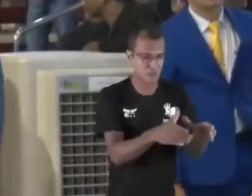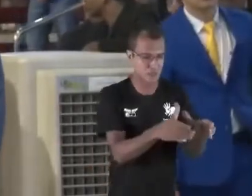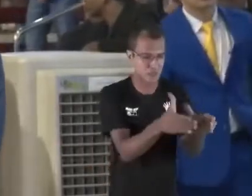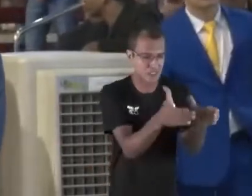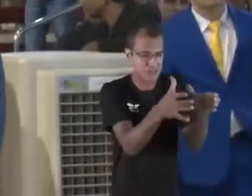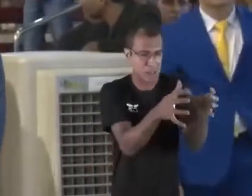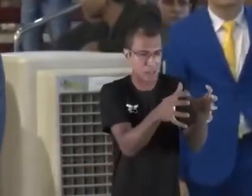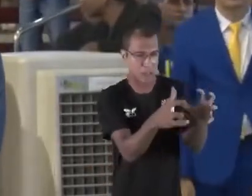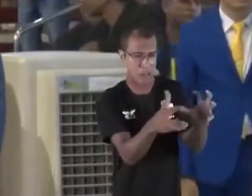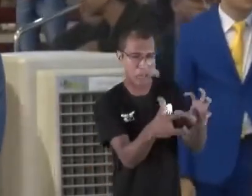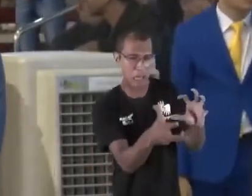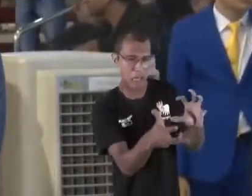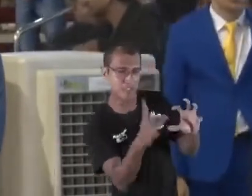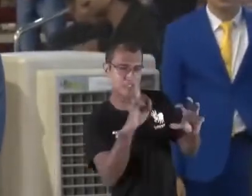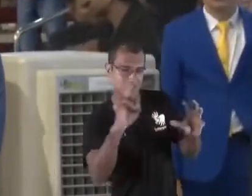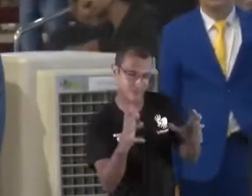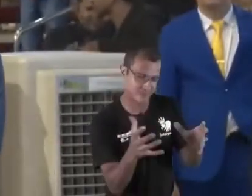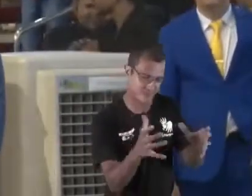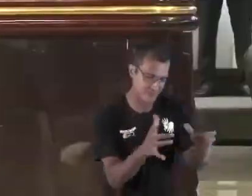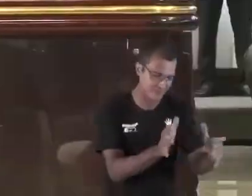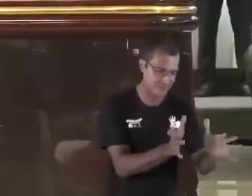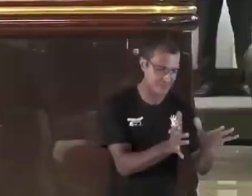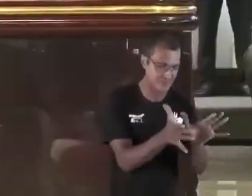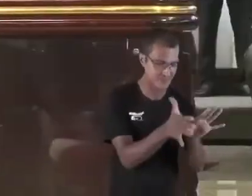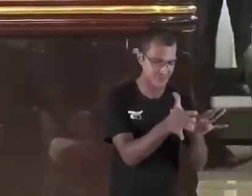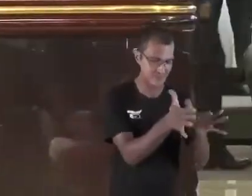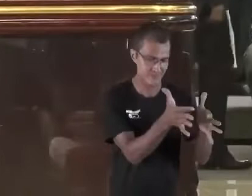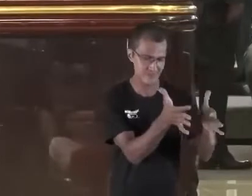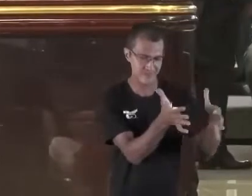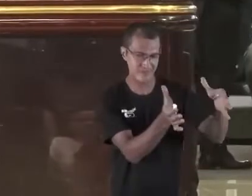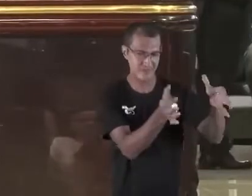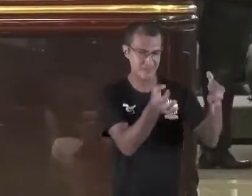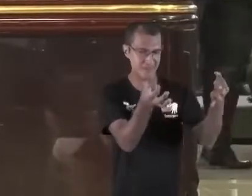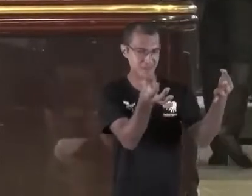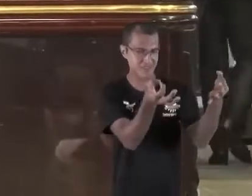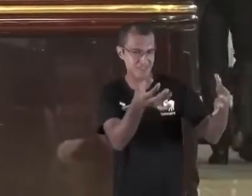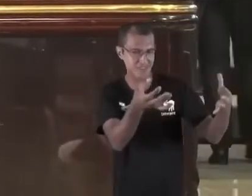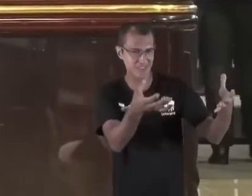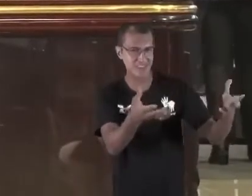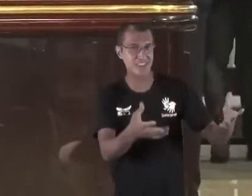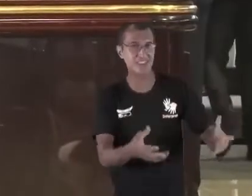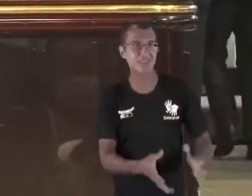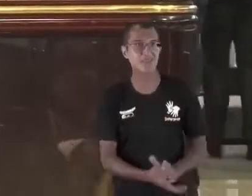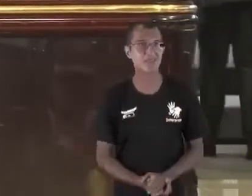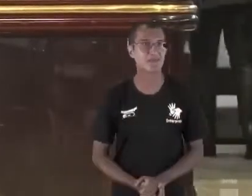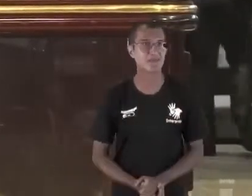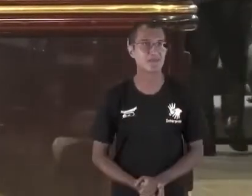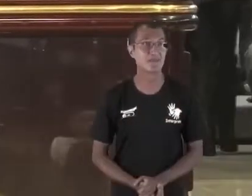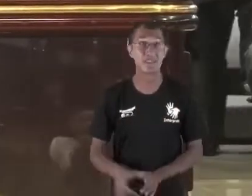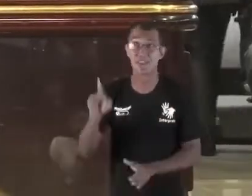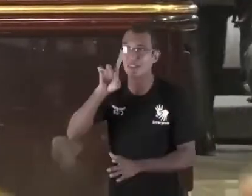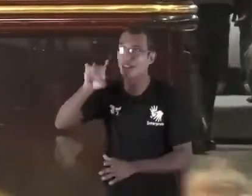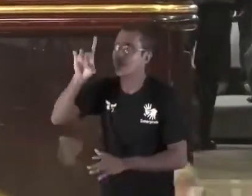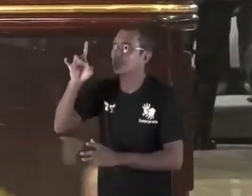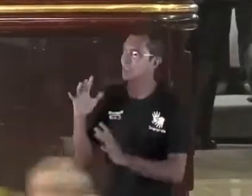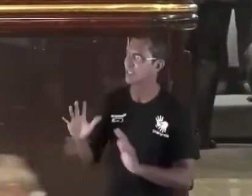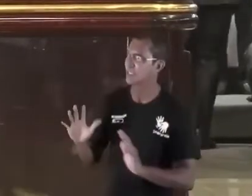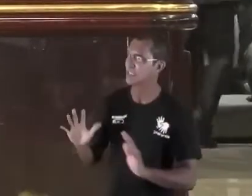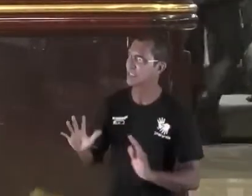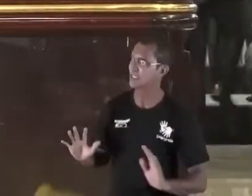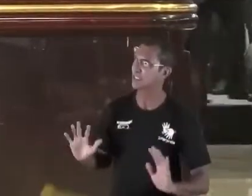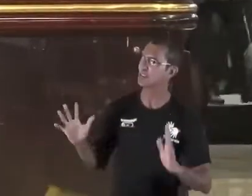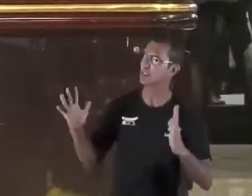novo. Ele é Deus tremendo e